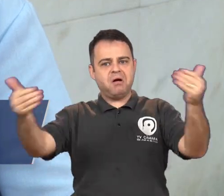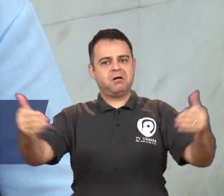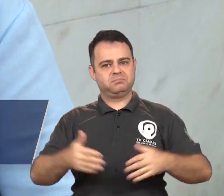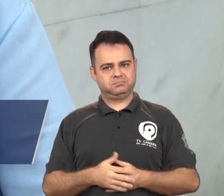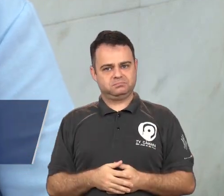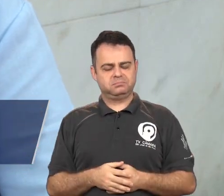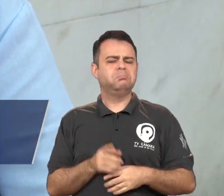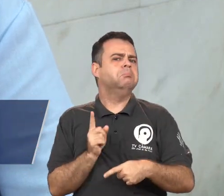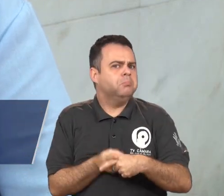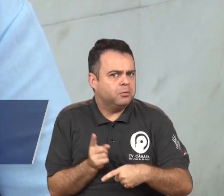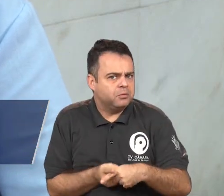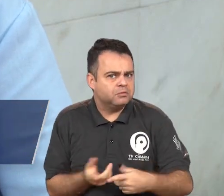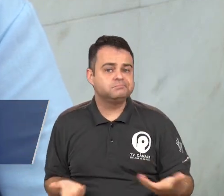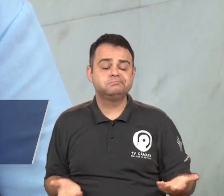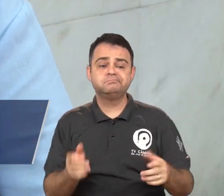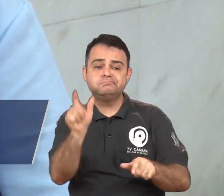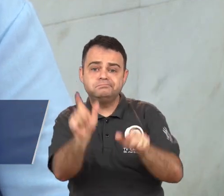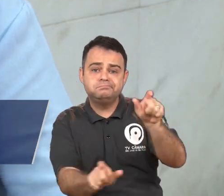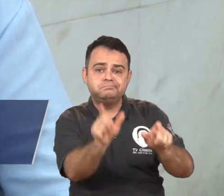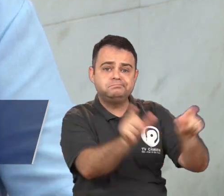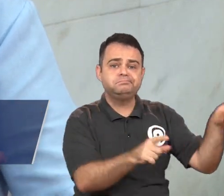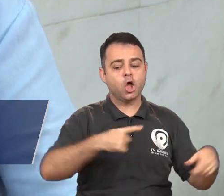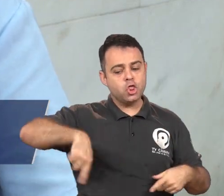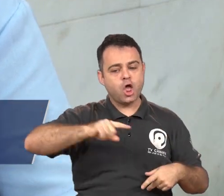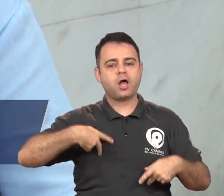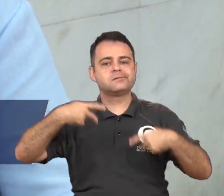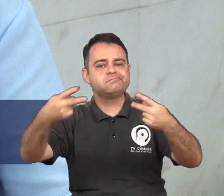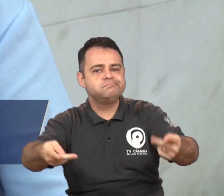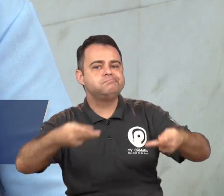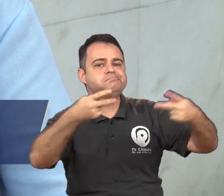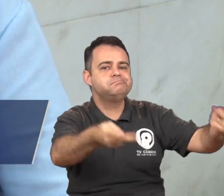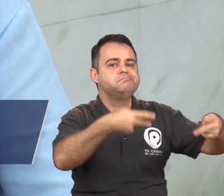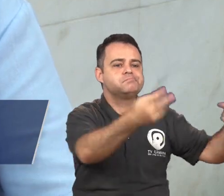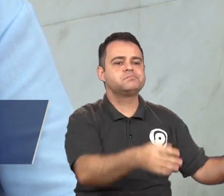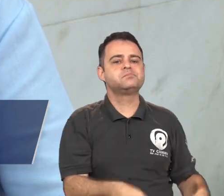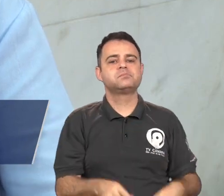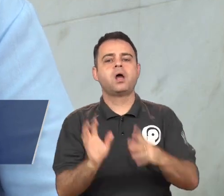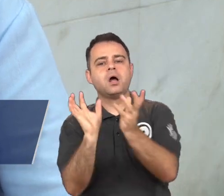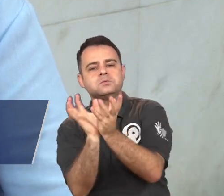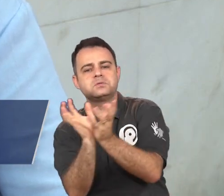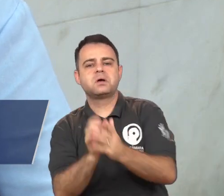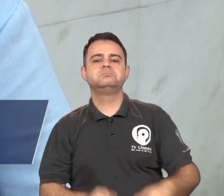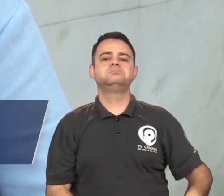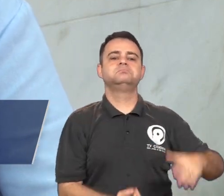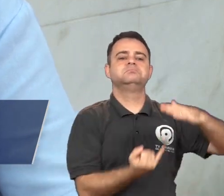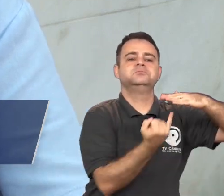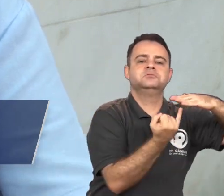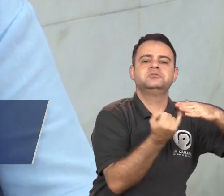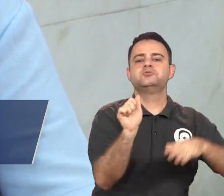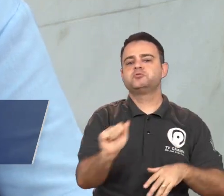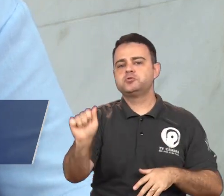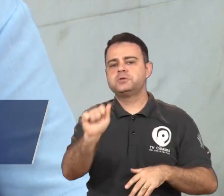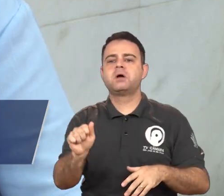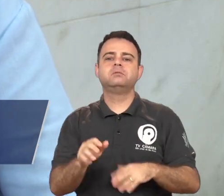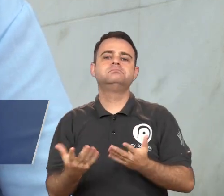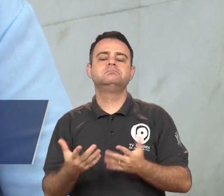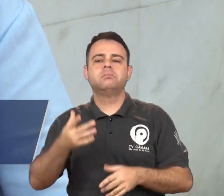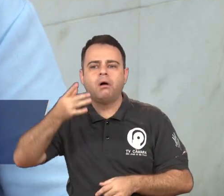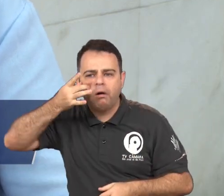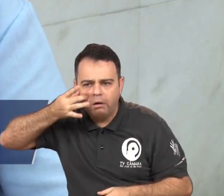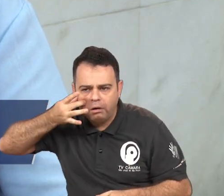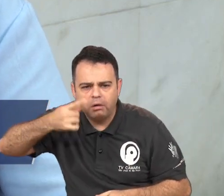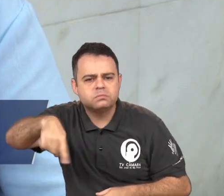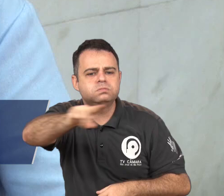contato e real. A gente visita as instituições, a gente vê as necessidades, a gente vê o